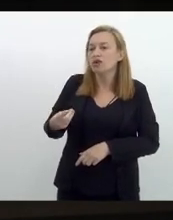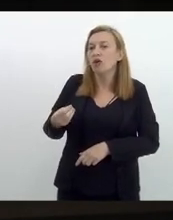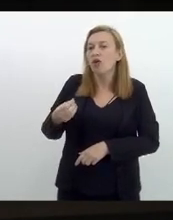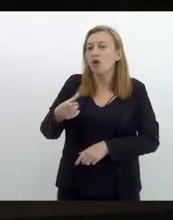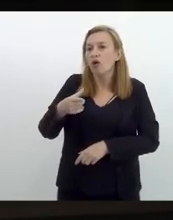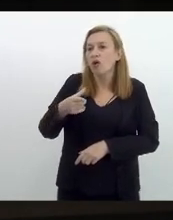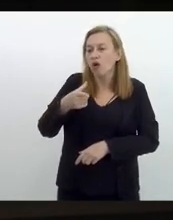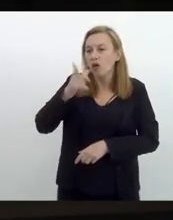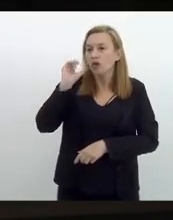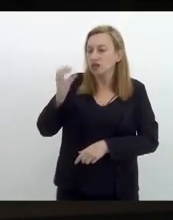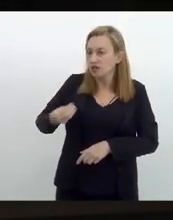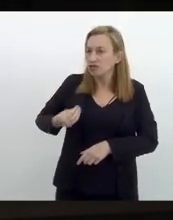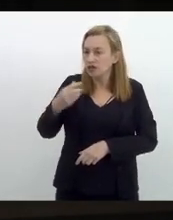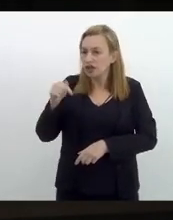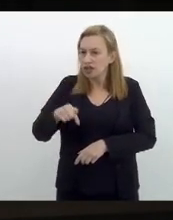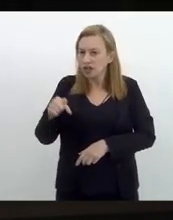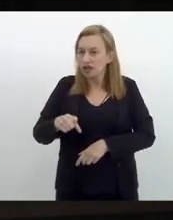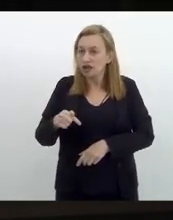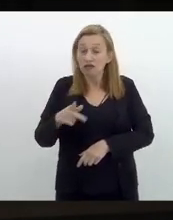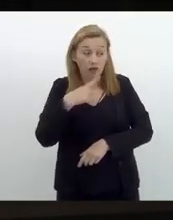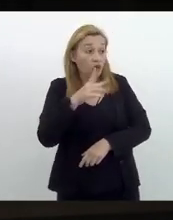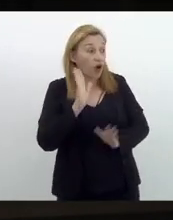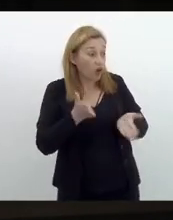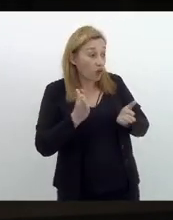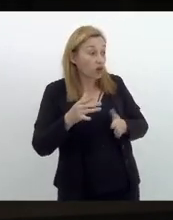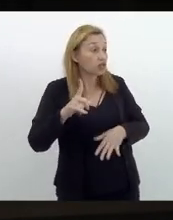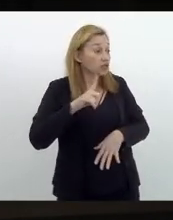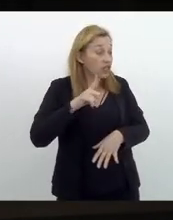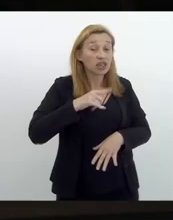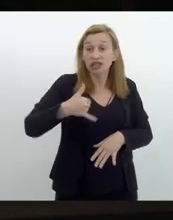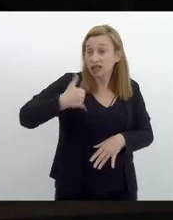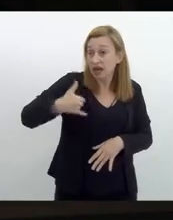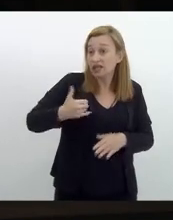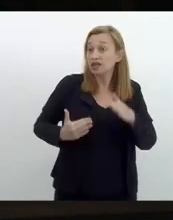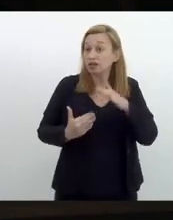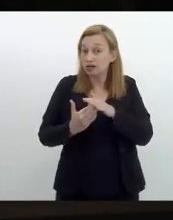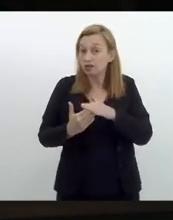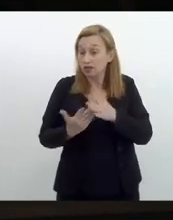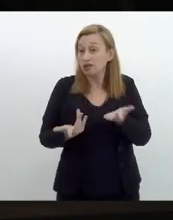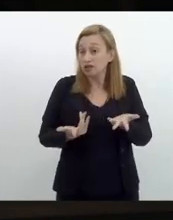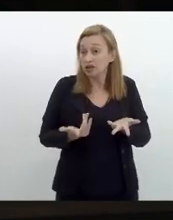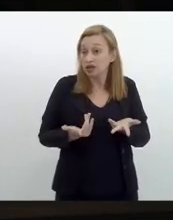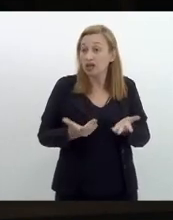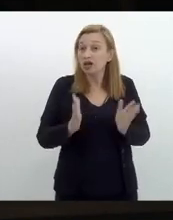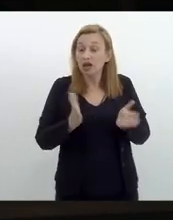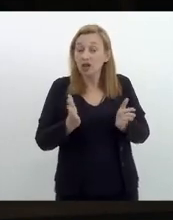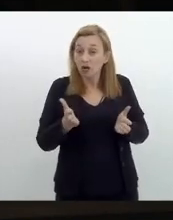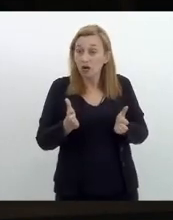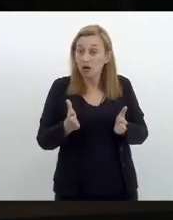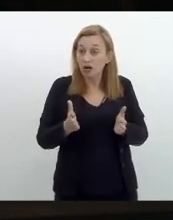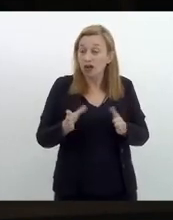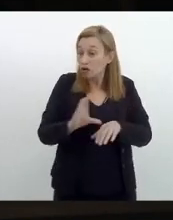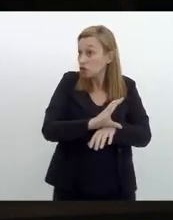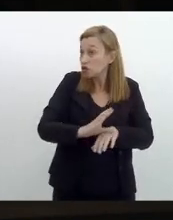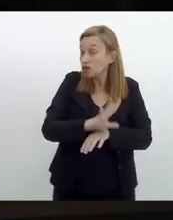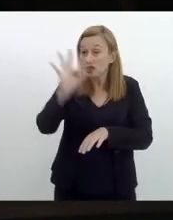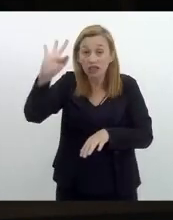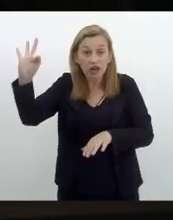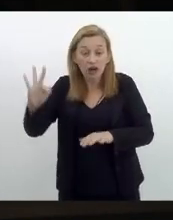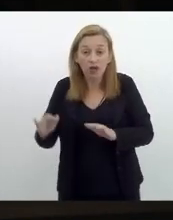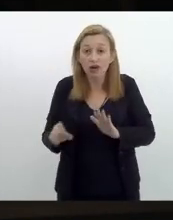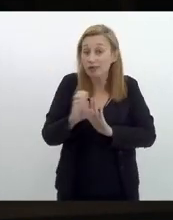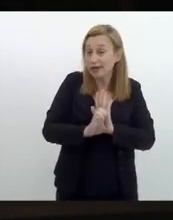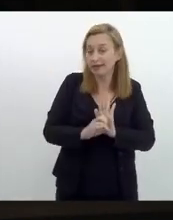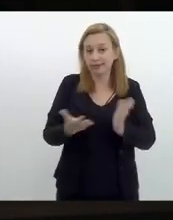disse fato é agora tem idade mínima e a determinação é da constituição federal é uma emenda constitucional